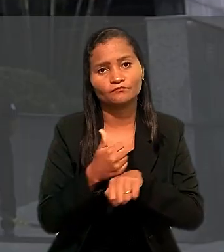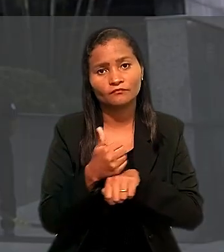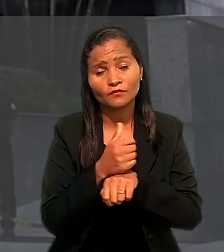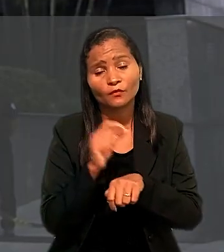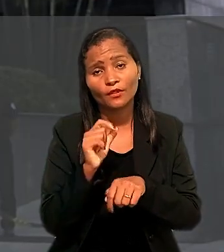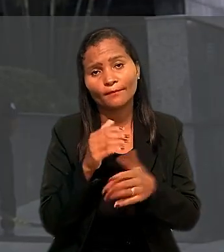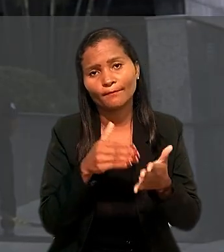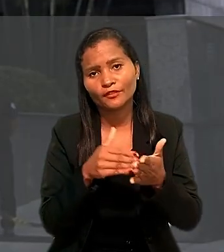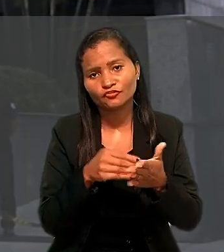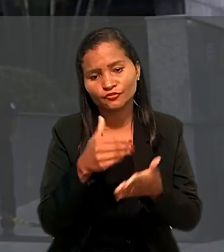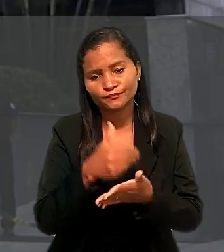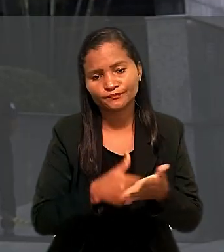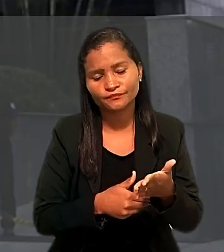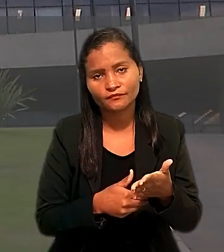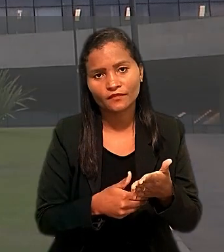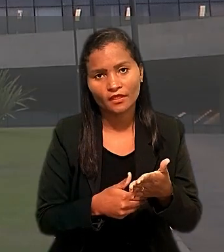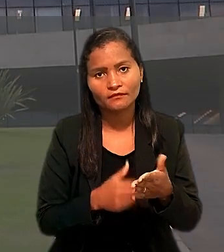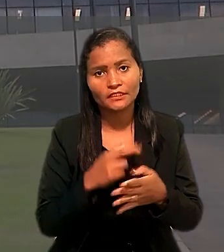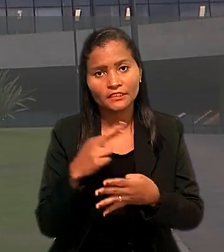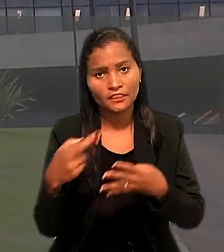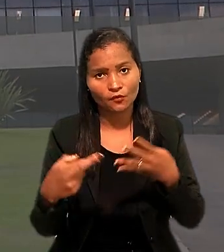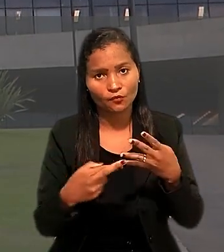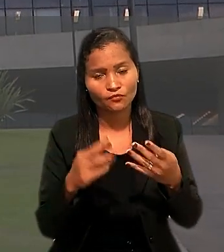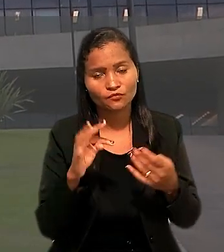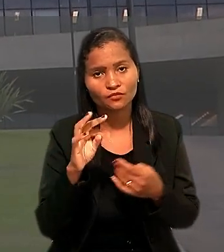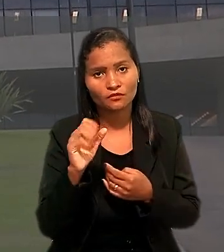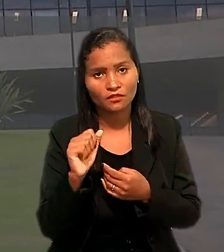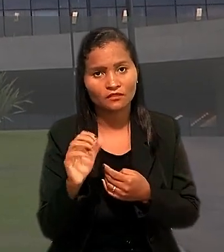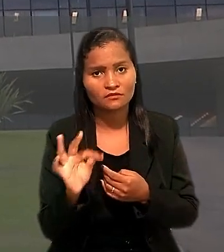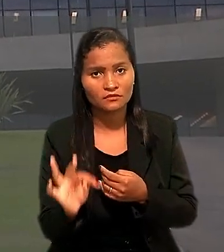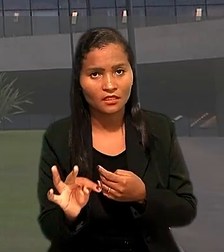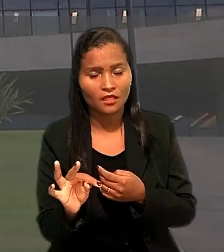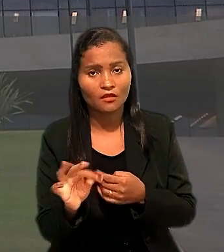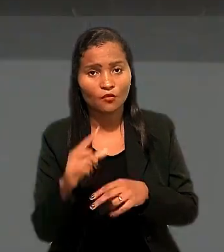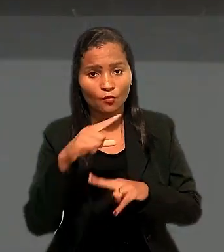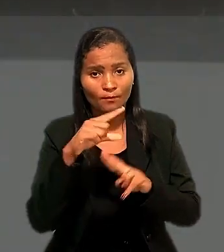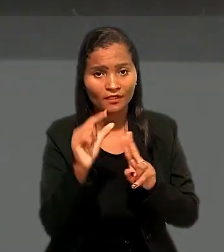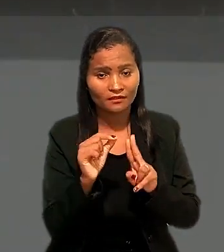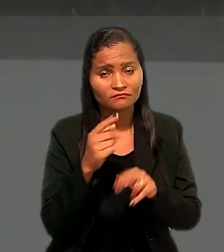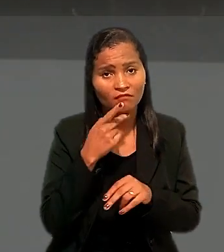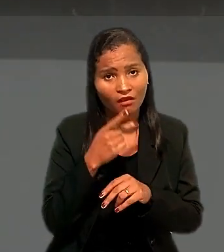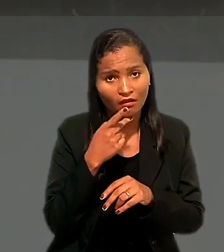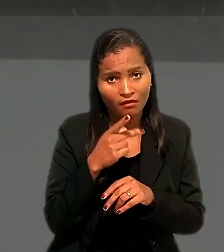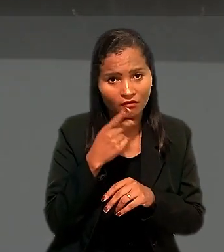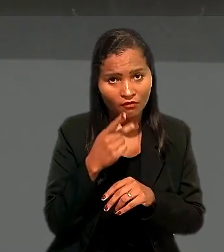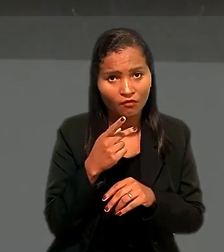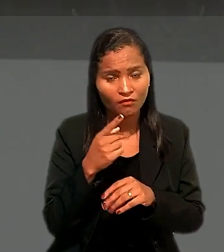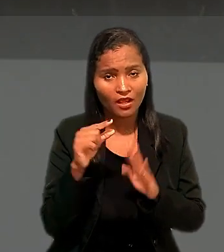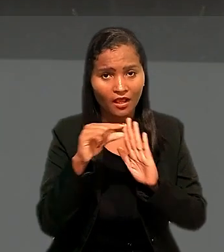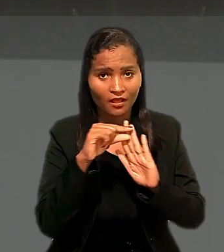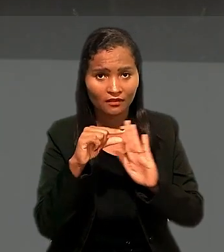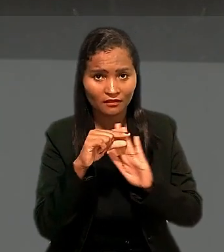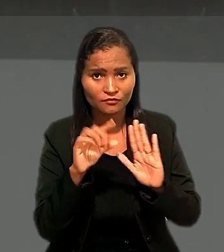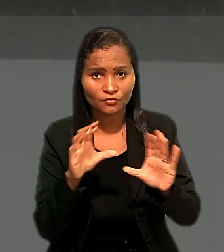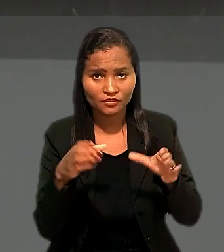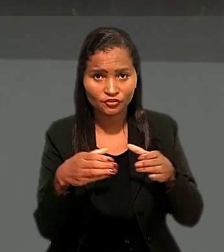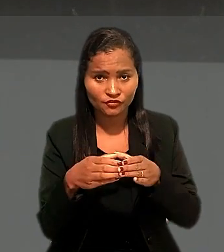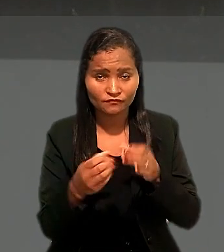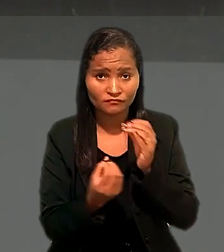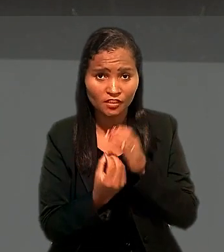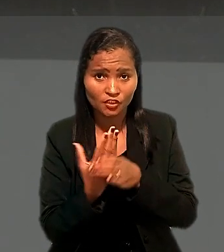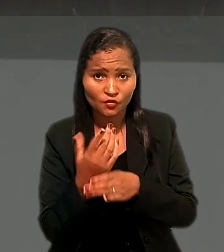o que impediria o abatimento. Em recurso ao Tribunal Superior do Trabalho, o Bradesco sustentou que a cláusula coletiva